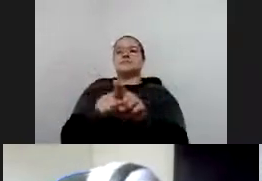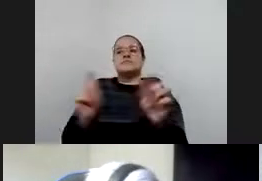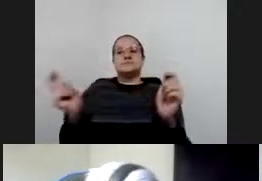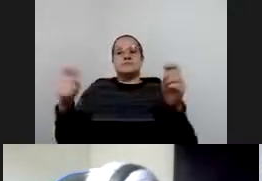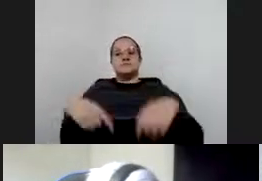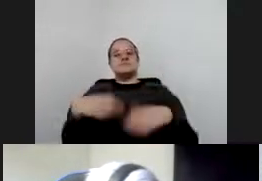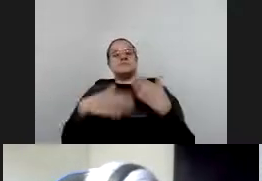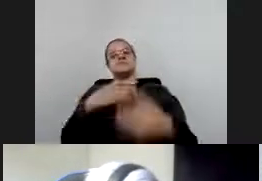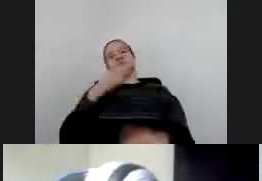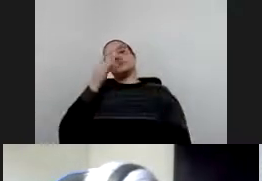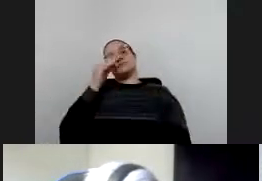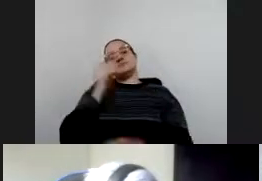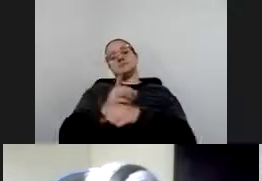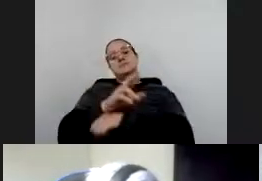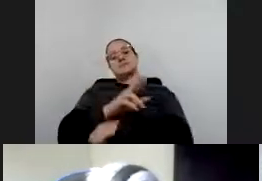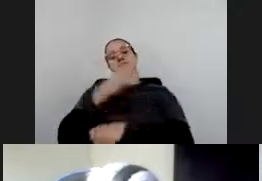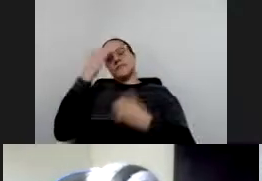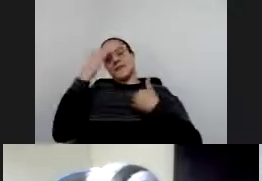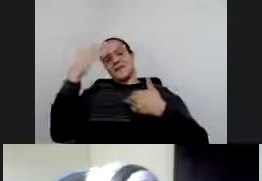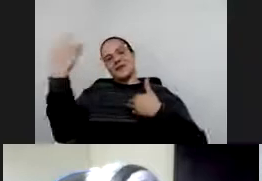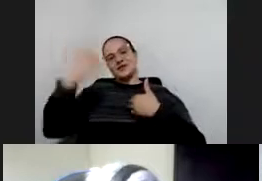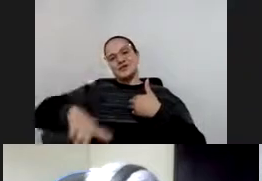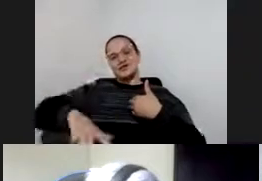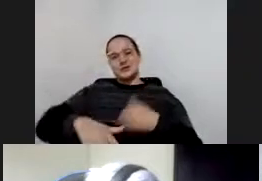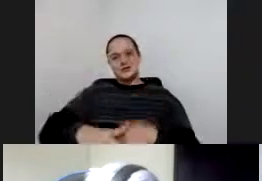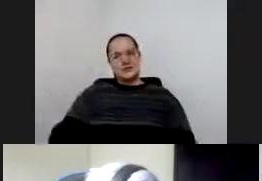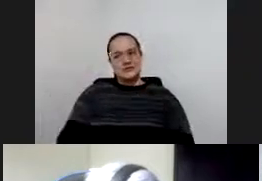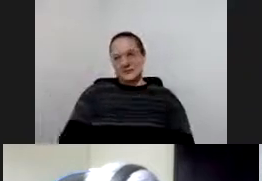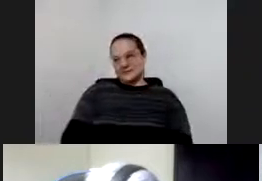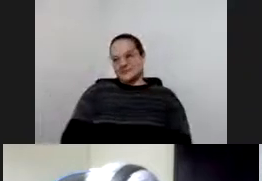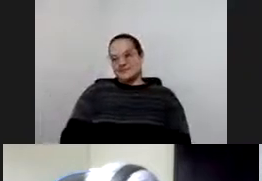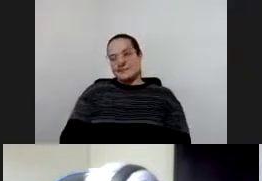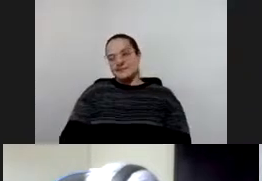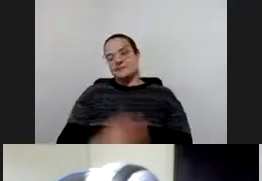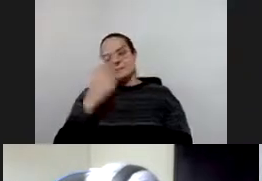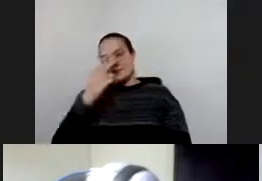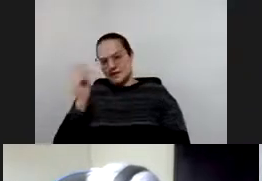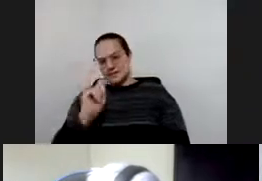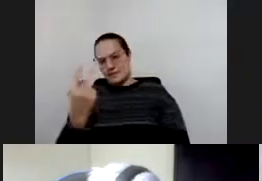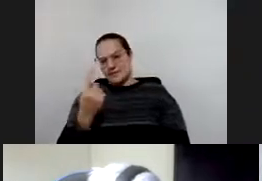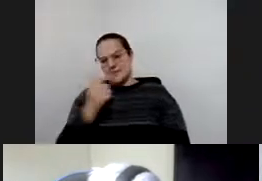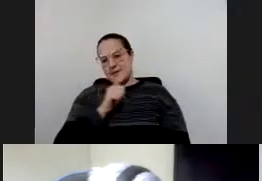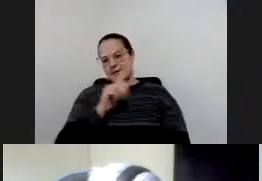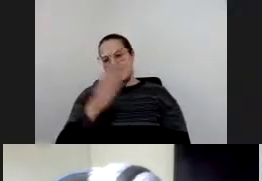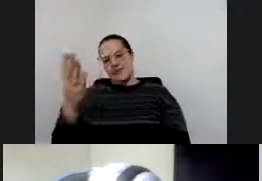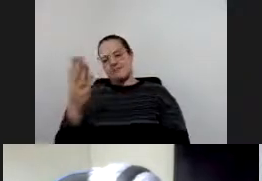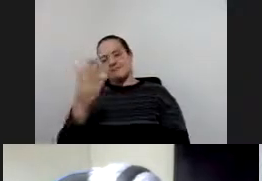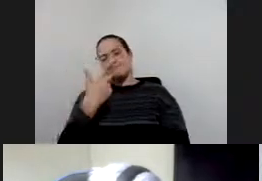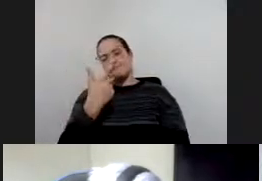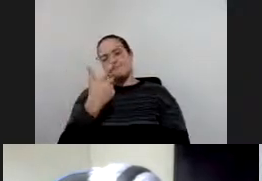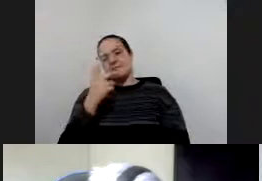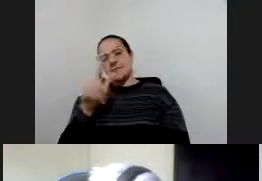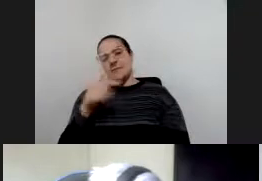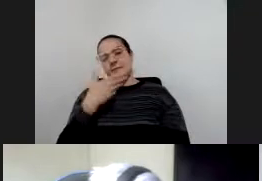aí a doutora Valdirene. Obrigada mais uma vez, gente. Acho que a gente podia começar ouvindo a Valdirene. Legal. Que, então. para quem